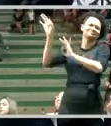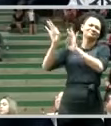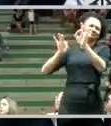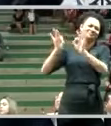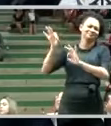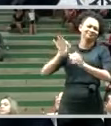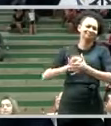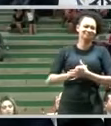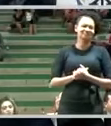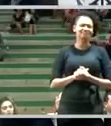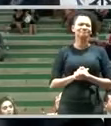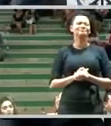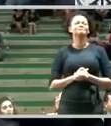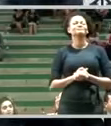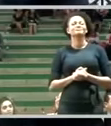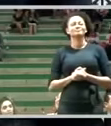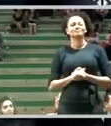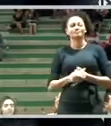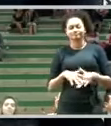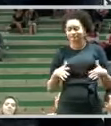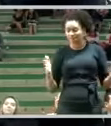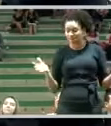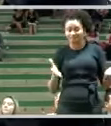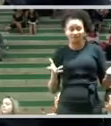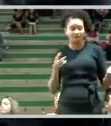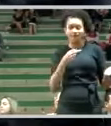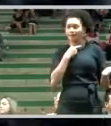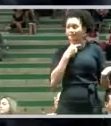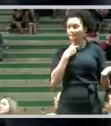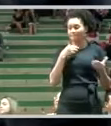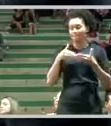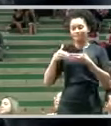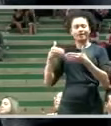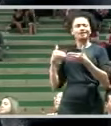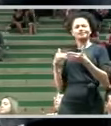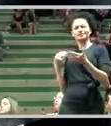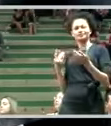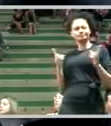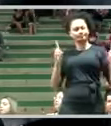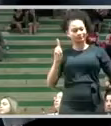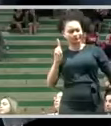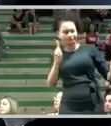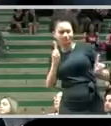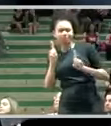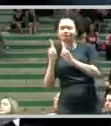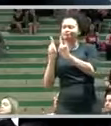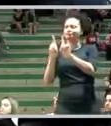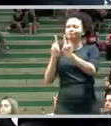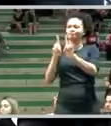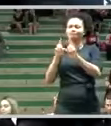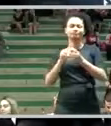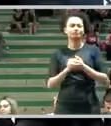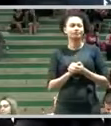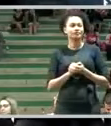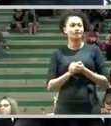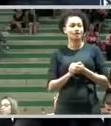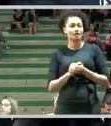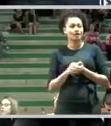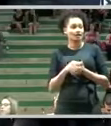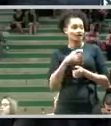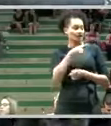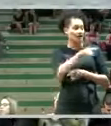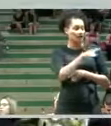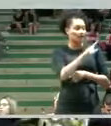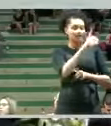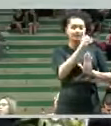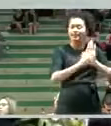E agora ele não pode ficar mais para trás, ele vai ter que ir com a gente. Veja que ele não tinha